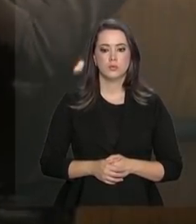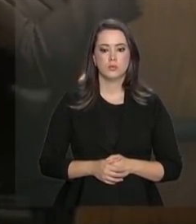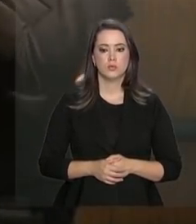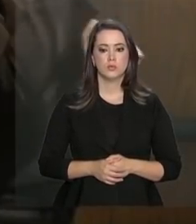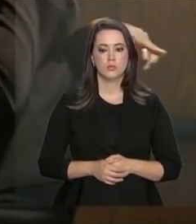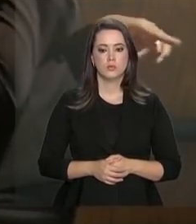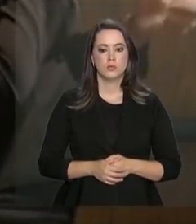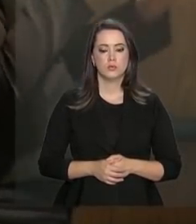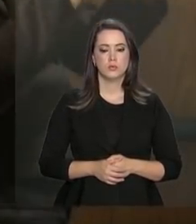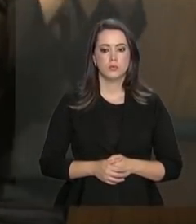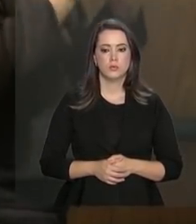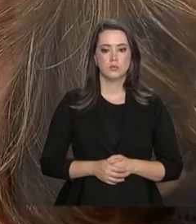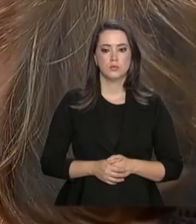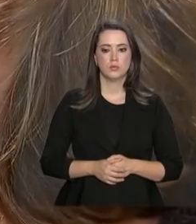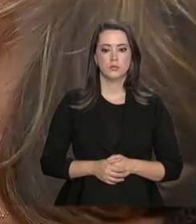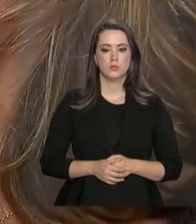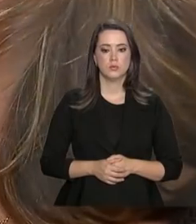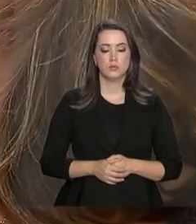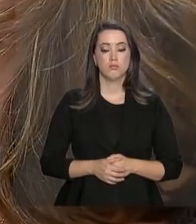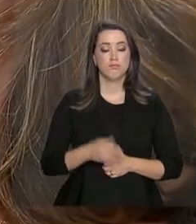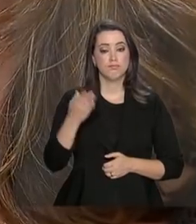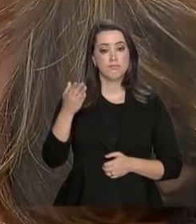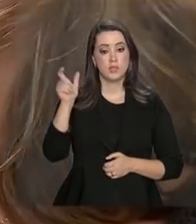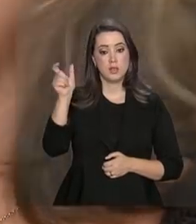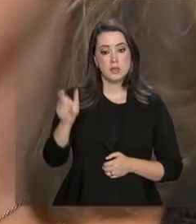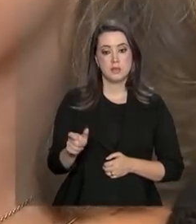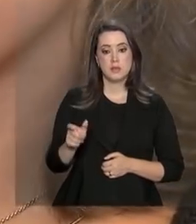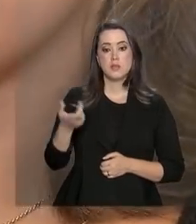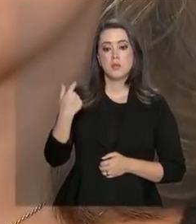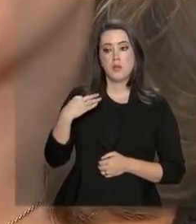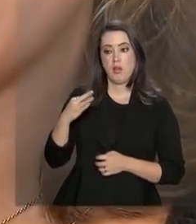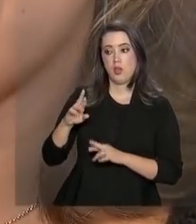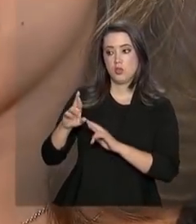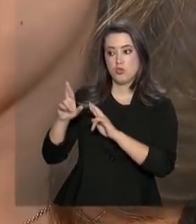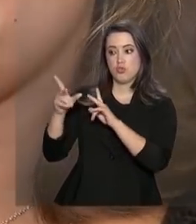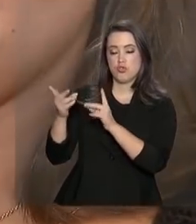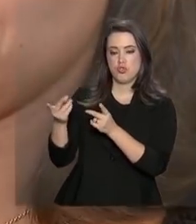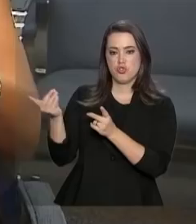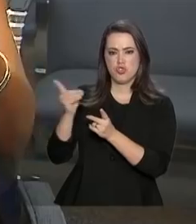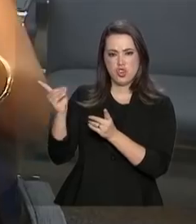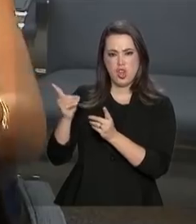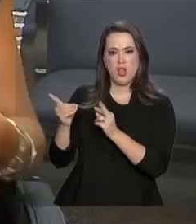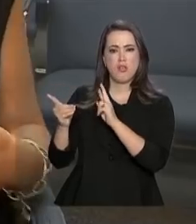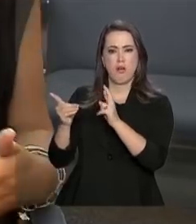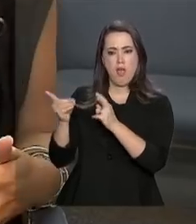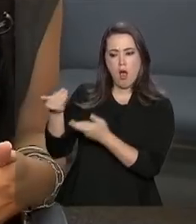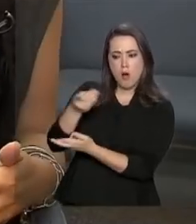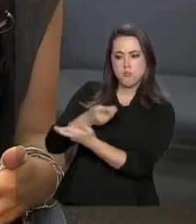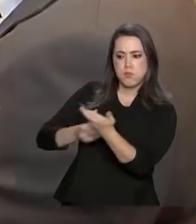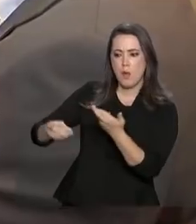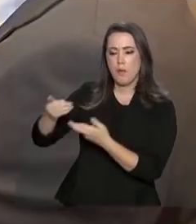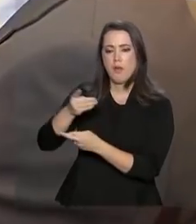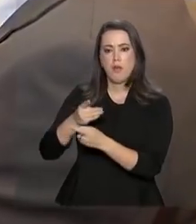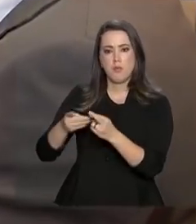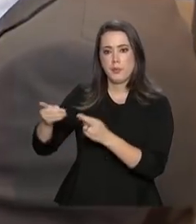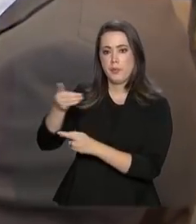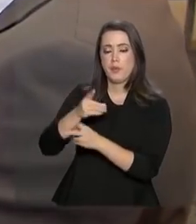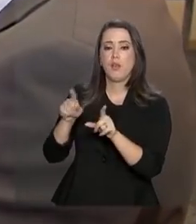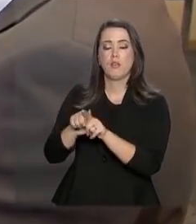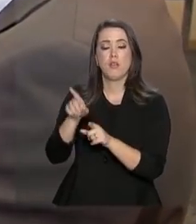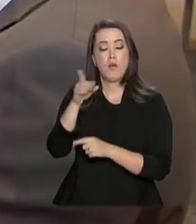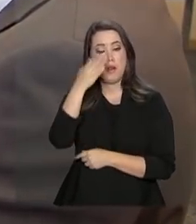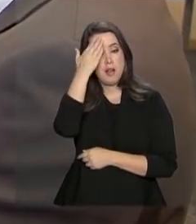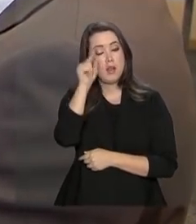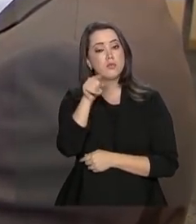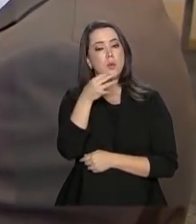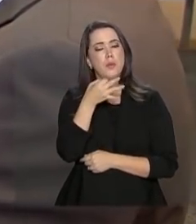compromisso com as futuras gerações para essa estrategista de câmbio de um Banco de Investimentos se aprovadas as reformas podem fazer